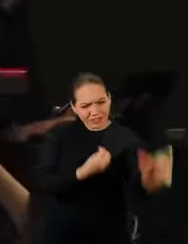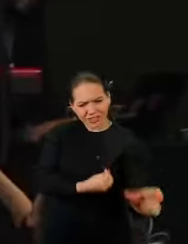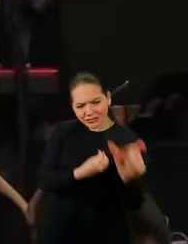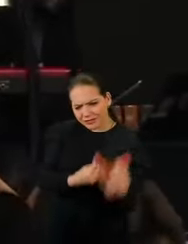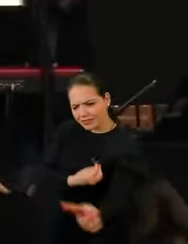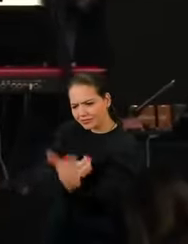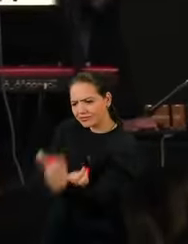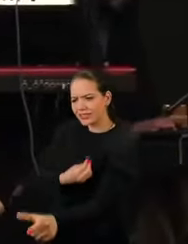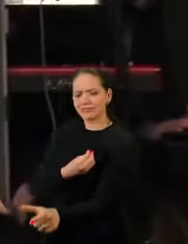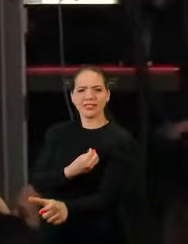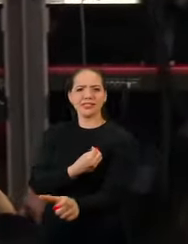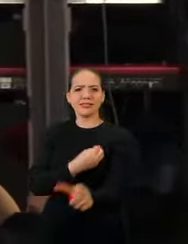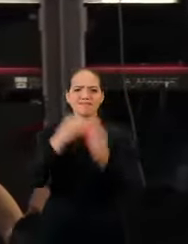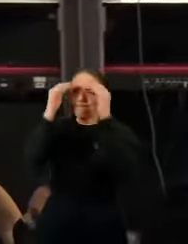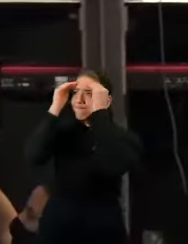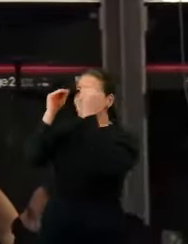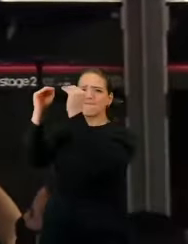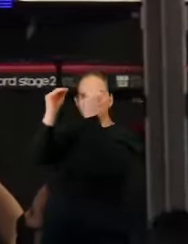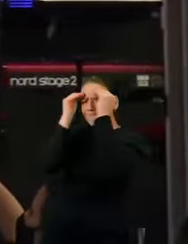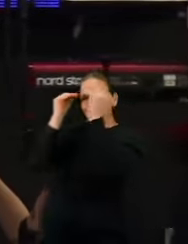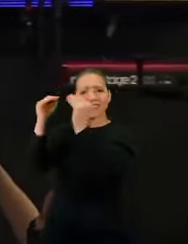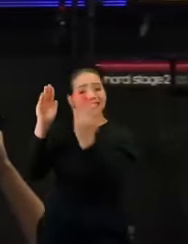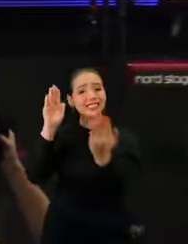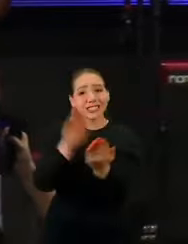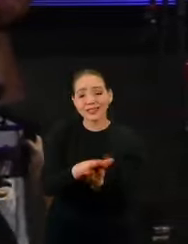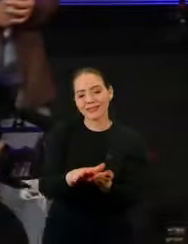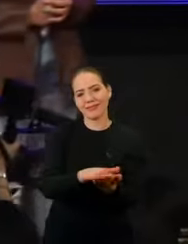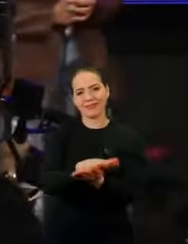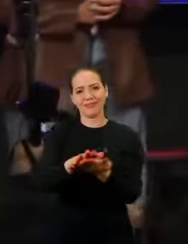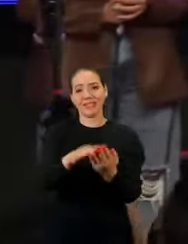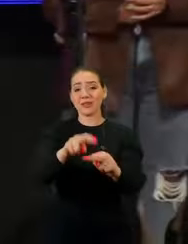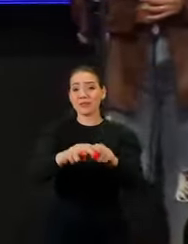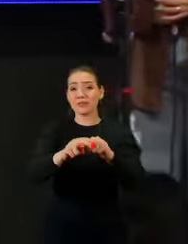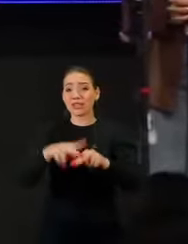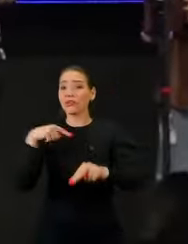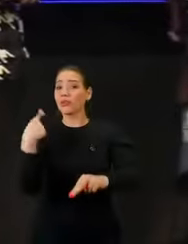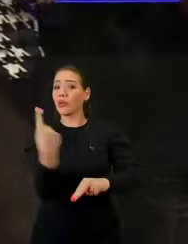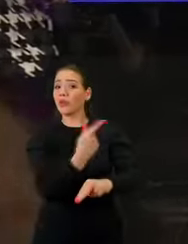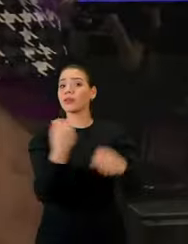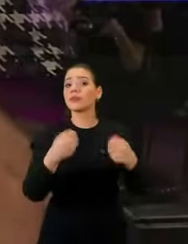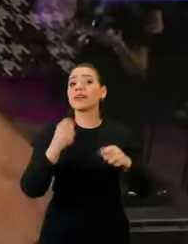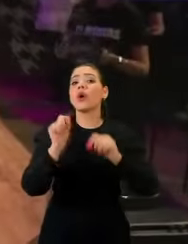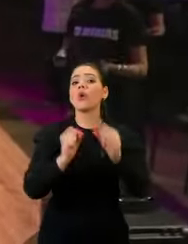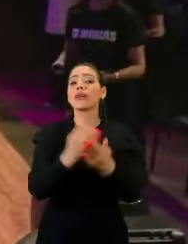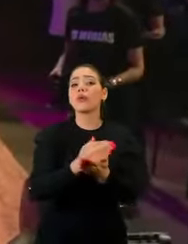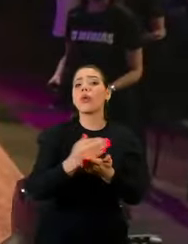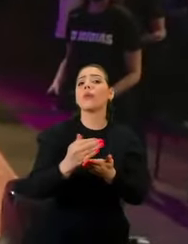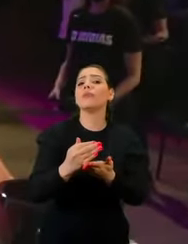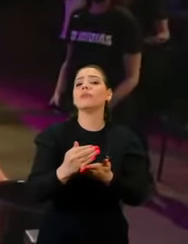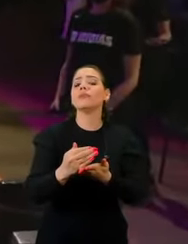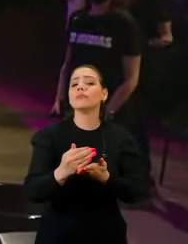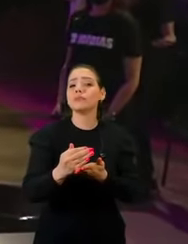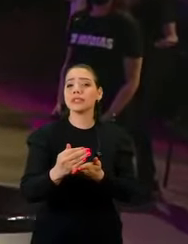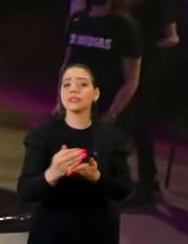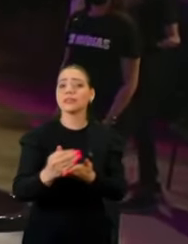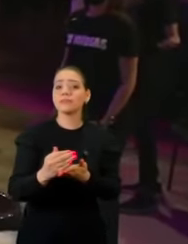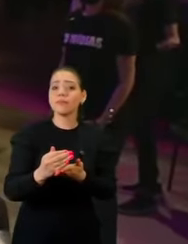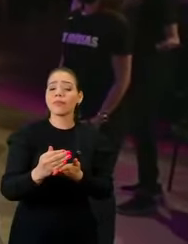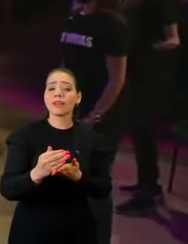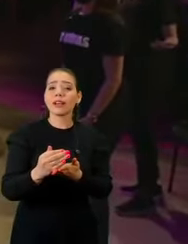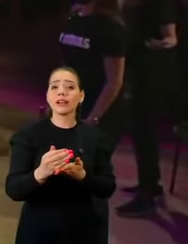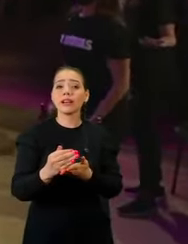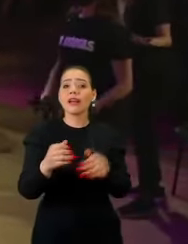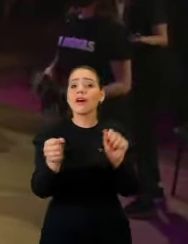E eu creio que nós precisamos fazer algo como igreja hoje. Do menor ao menor que está aqui, eu quero que a gente se dobre diante de